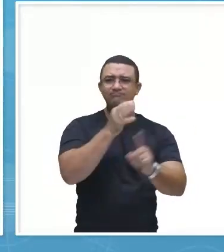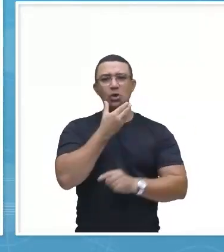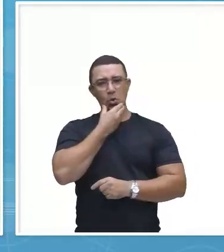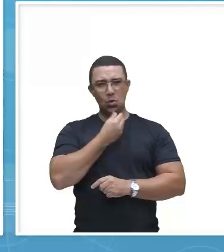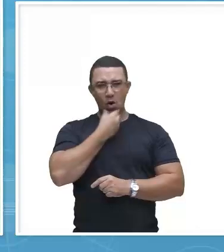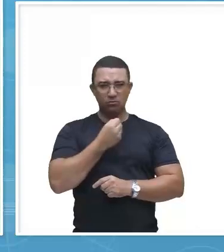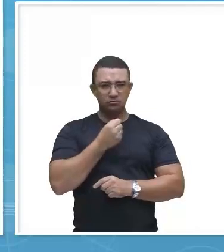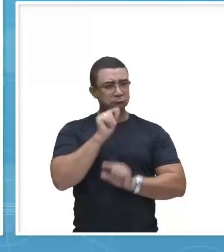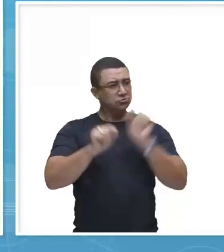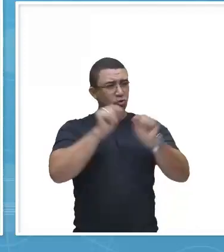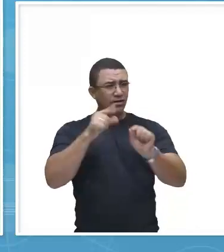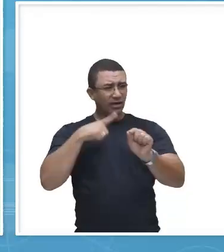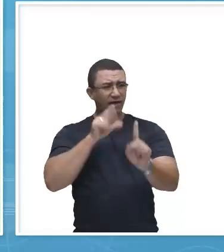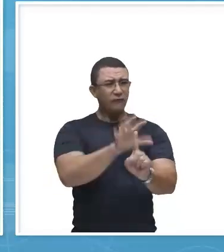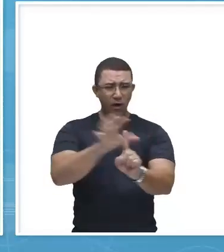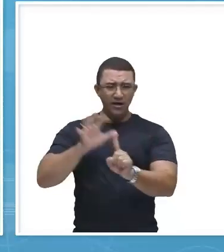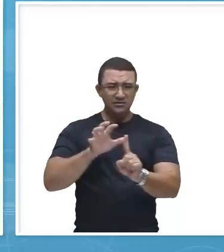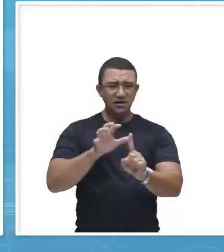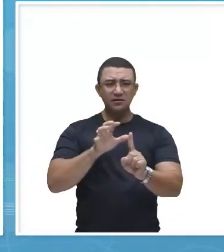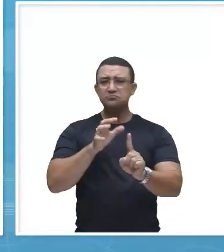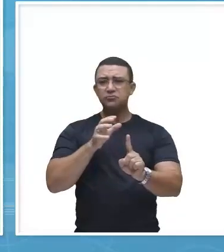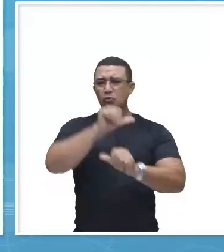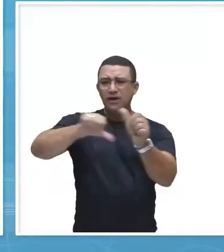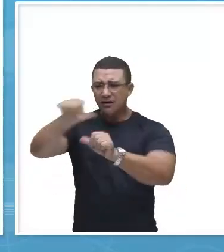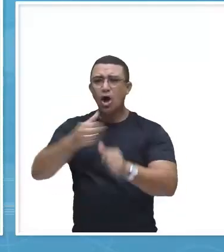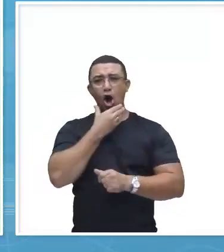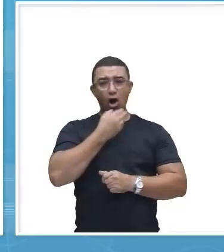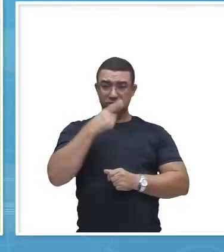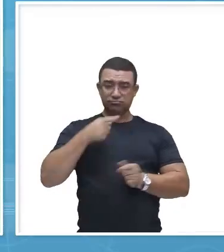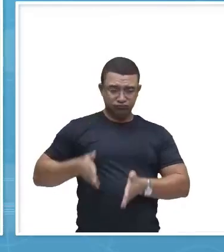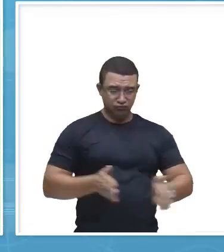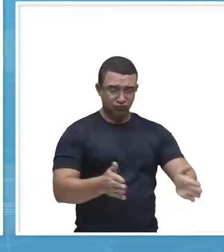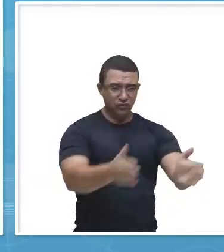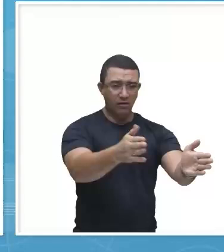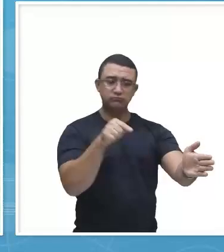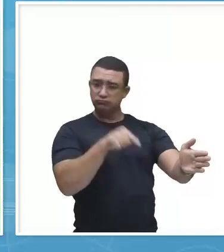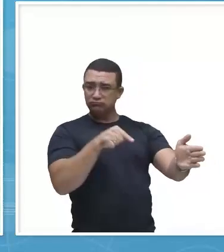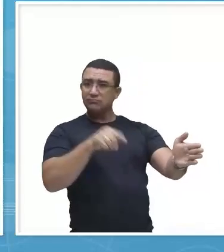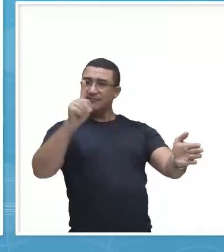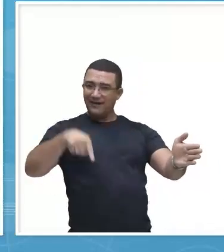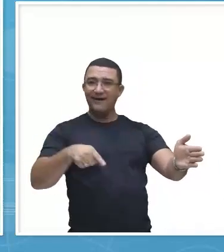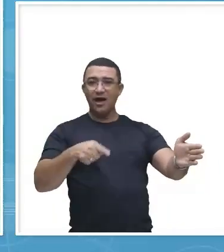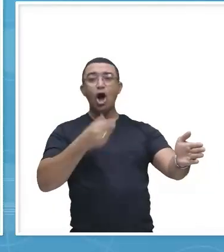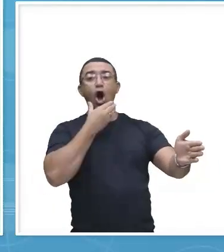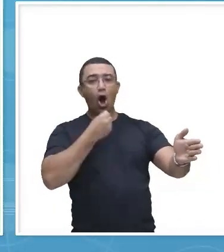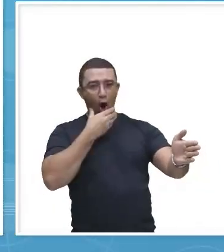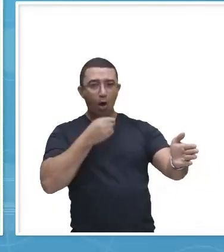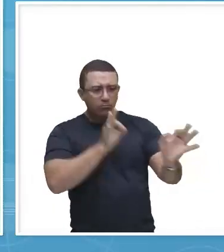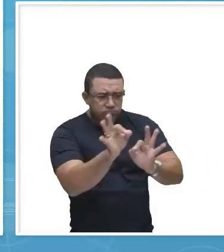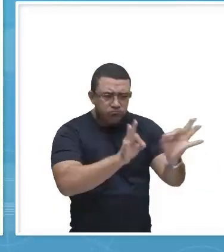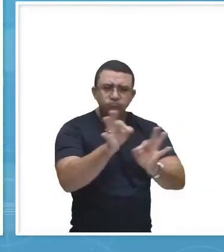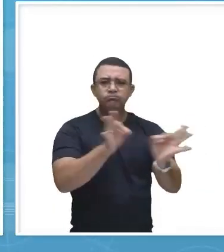O que nós temos de interferência do homem? Essa estrada aqui, ó. Essa estrada, ela é resultado da interferência do